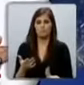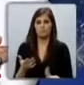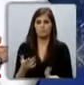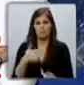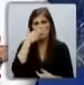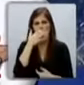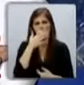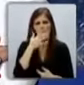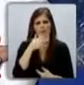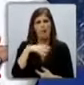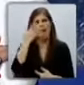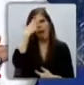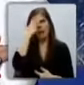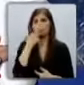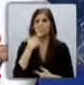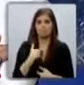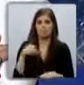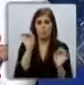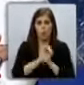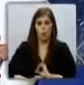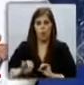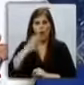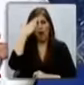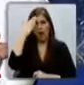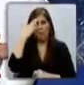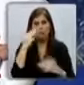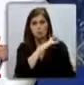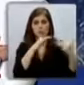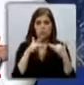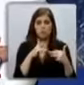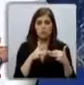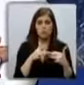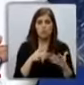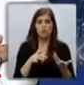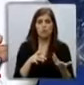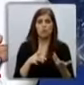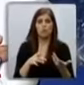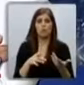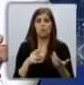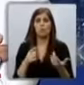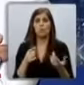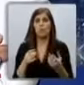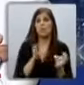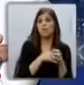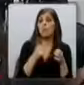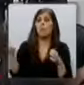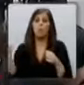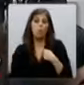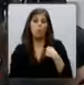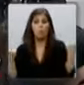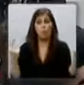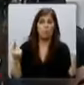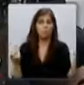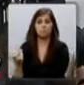creo que não me responderia. Creo que o partido não está decantado para nenhum lado e que qualquer pergunta